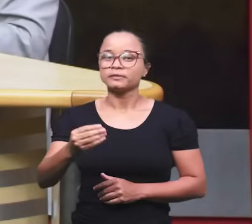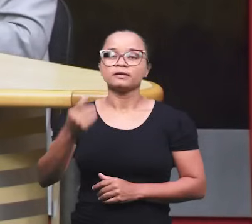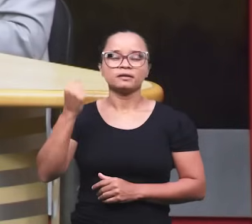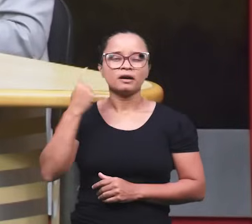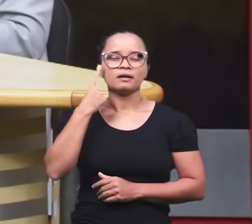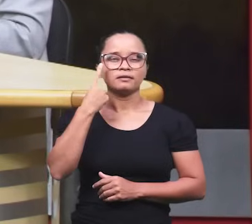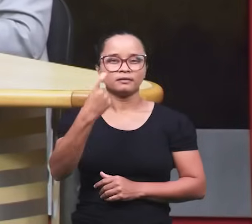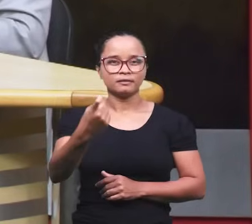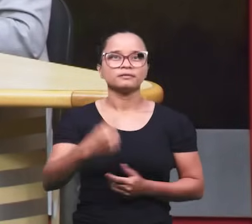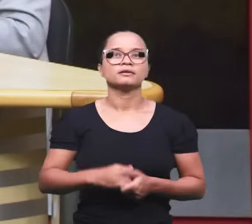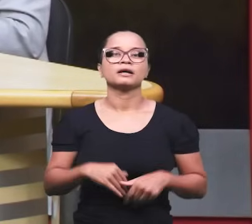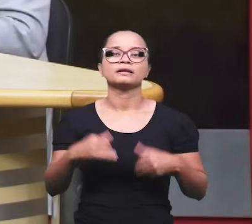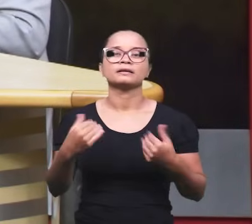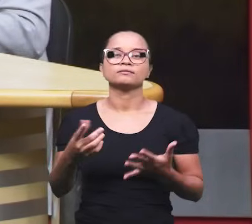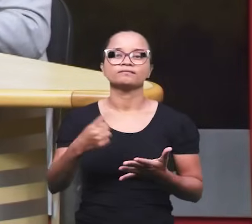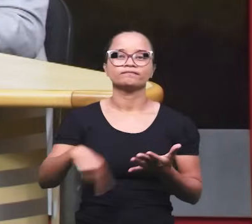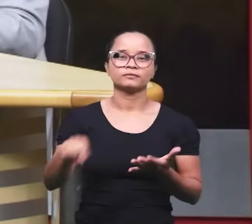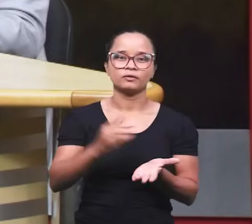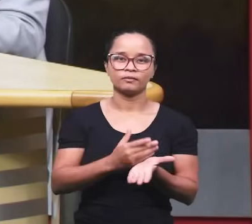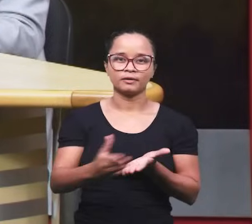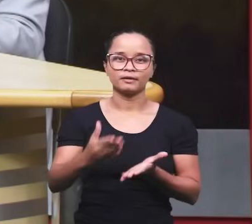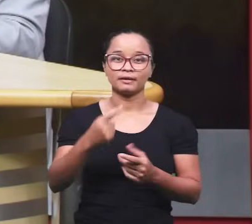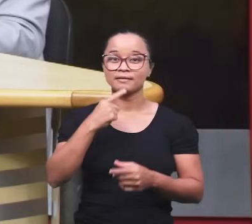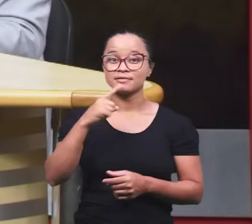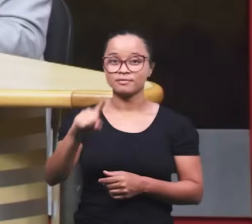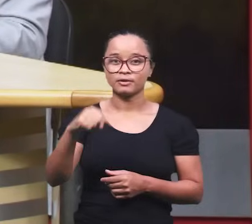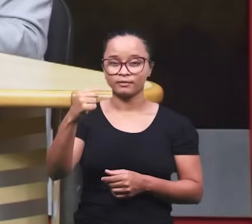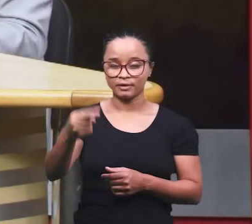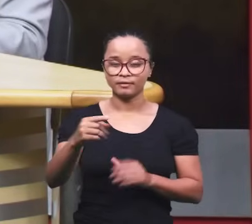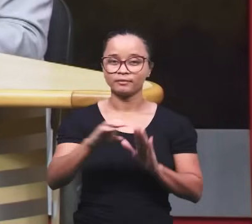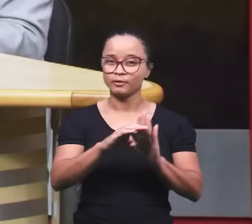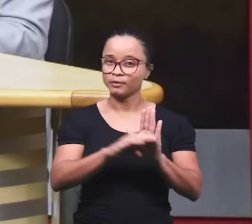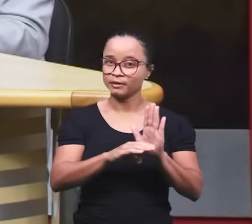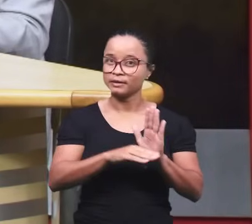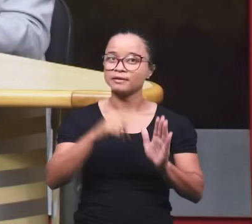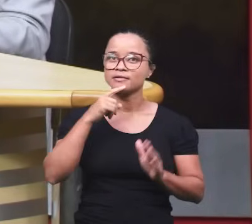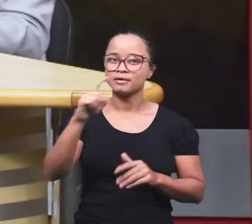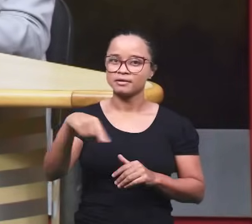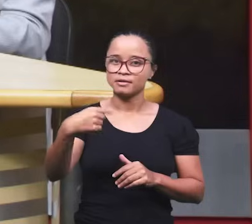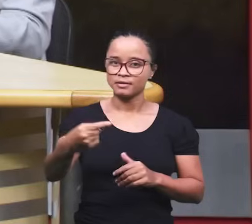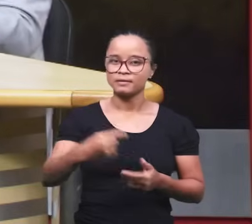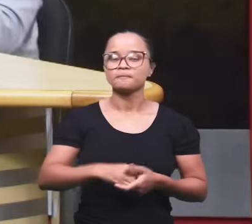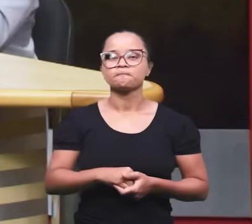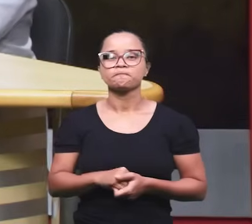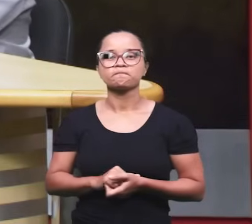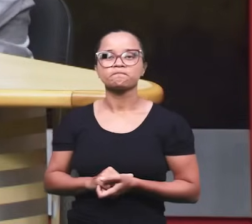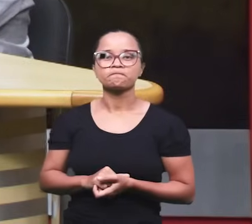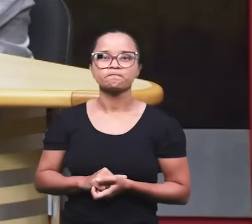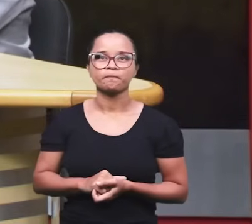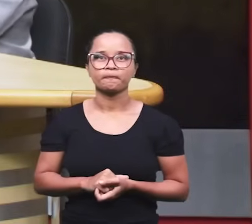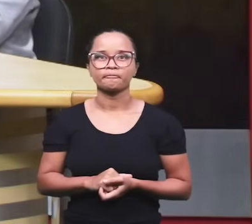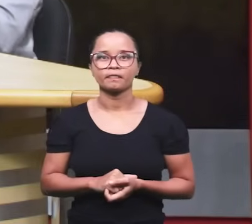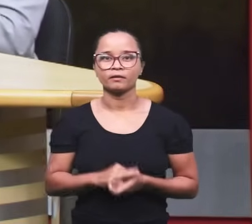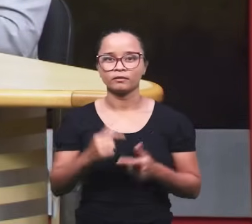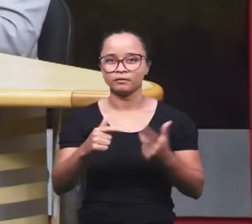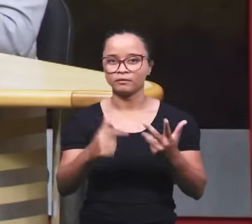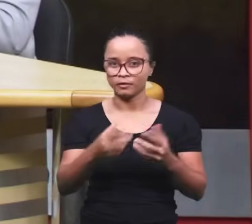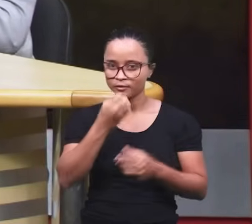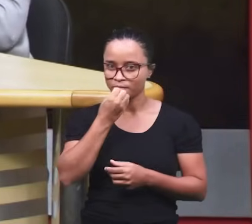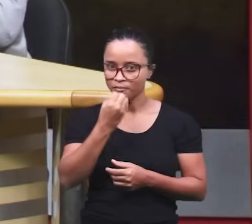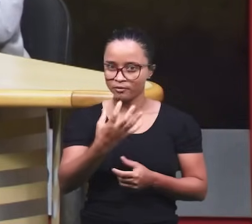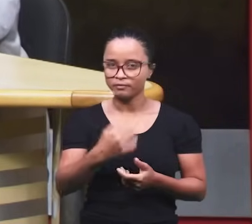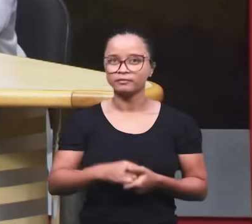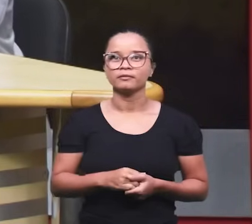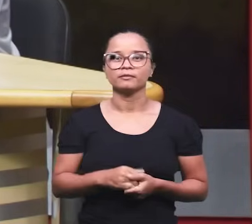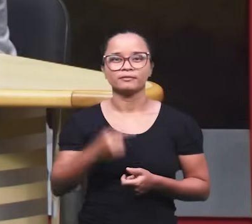antigos para os filhos isso é muito interessante e a gente pode começar na semana que vem programa da semana que vem com esse com